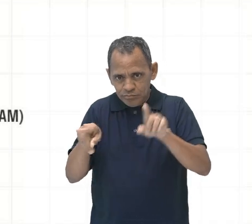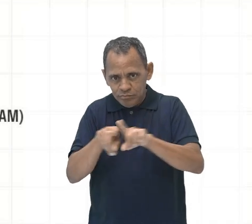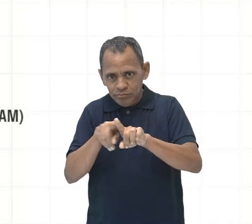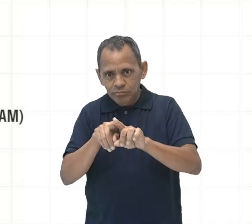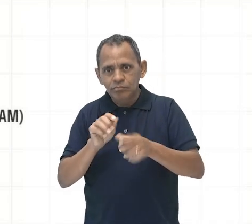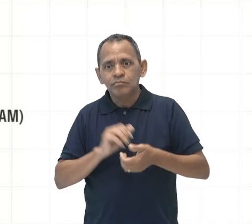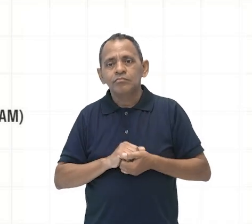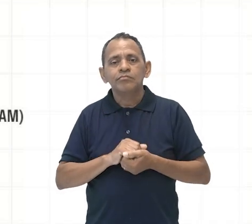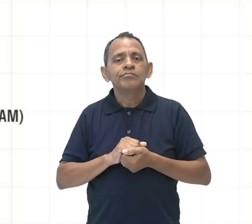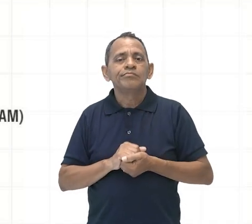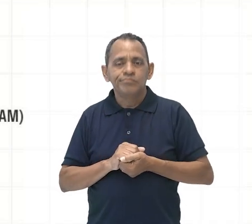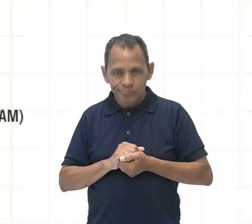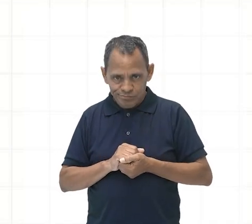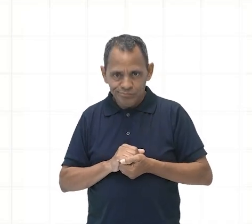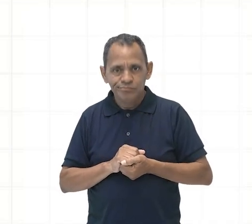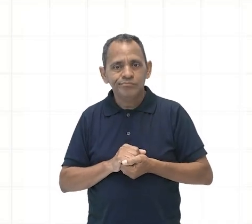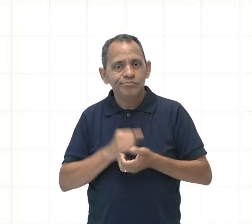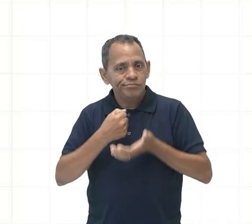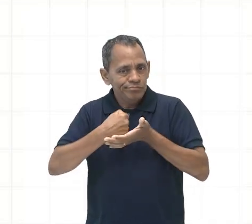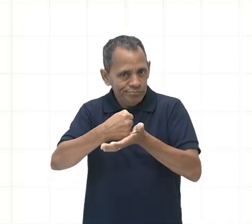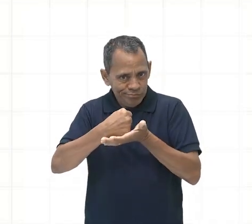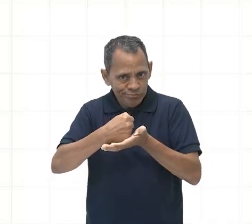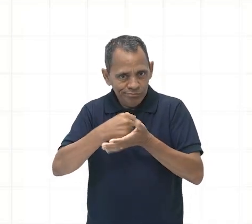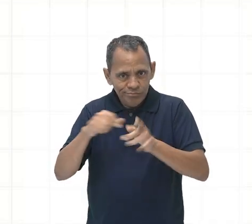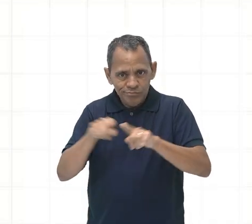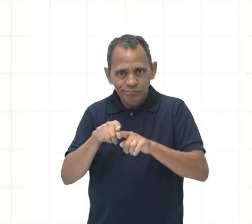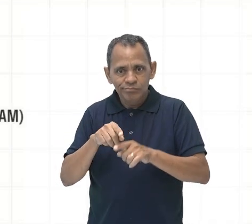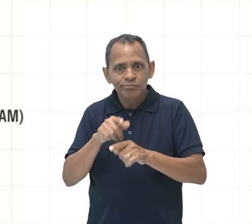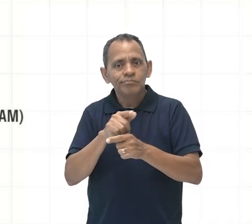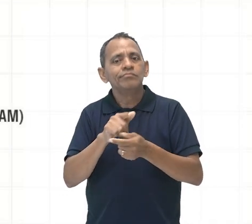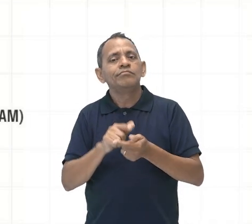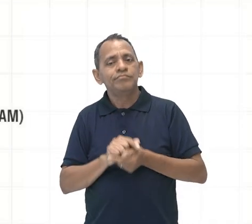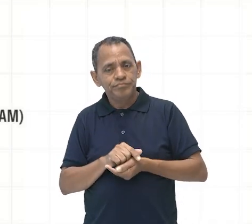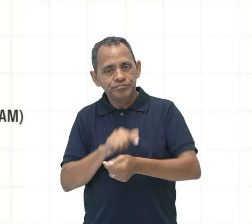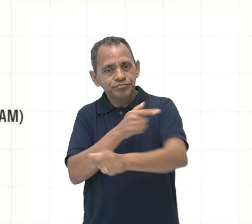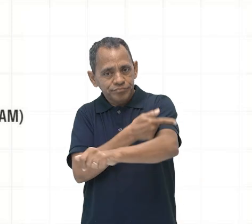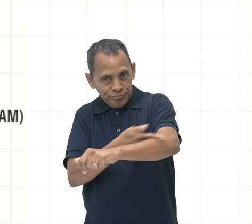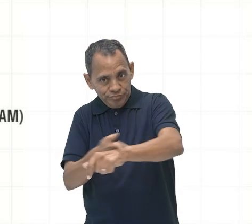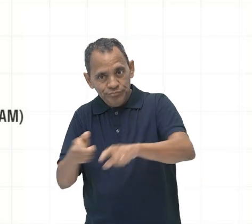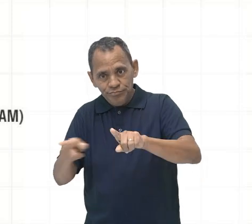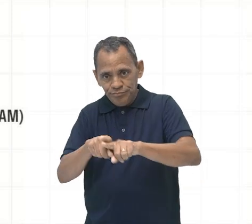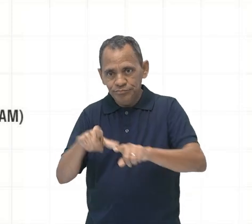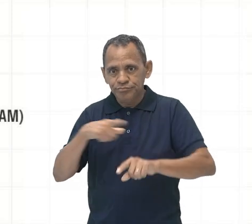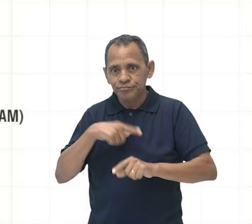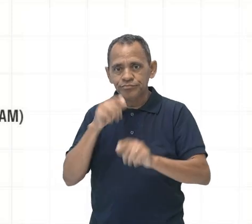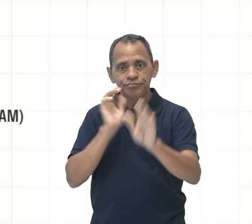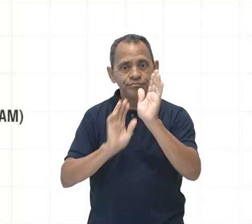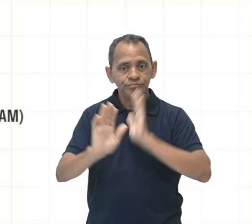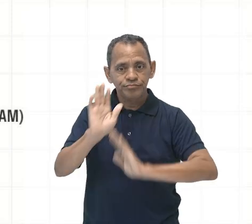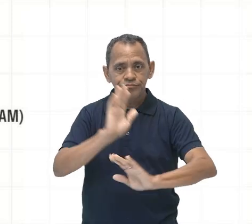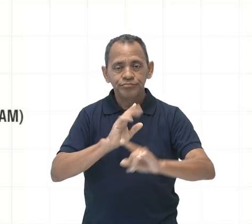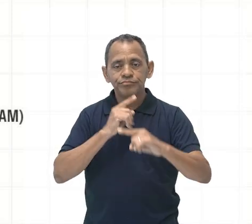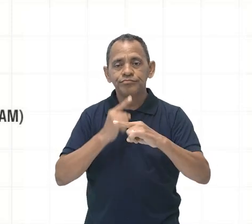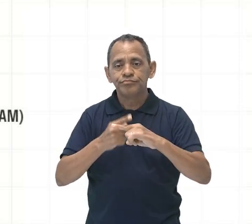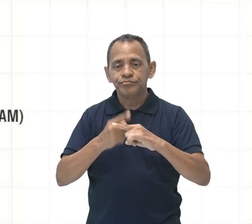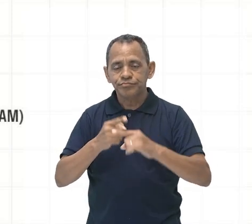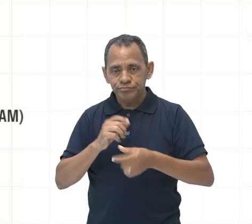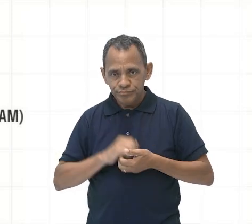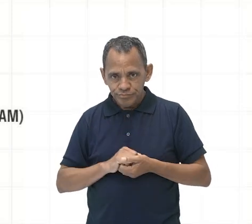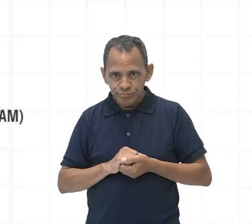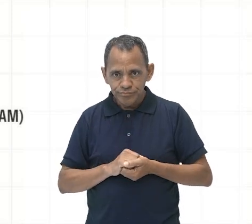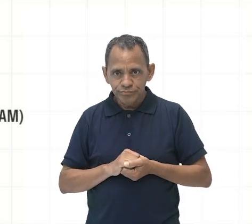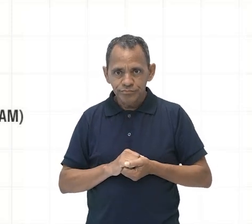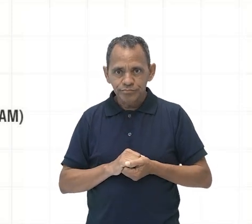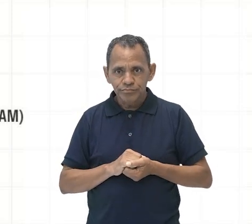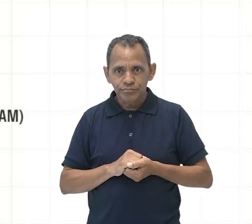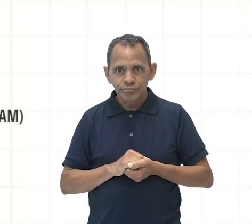para ajudar na limpeza, aí eu tenho que tomar um cuidado, porque a tendência é que tu queira colocar 3,